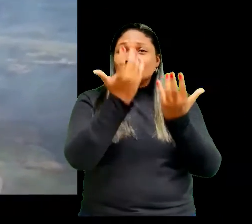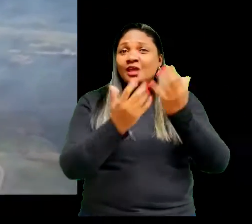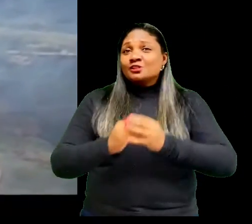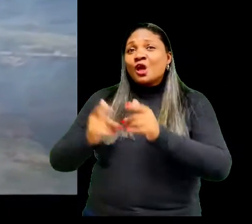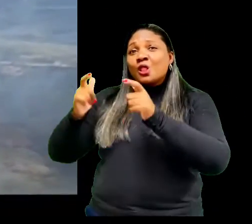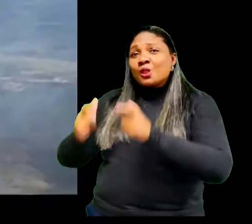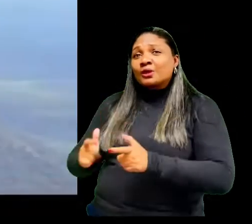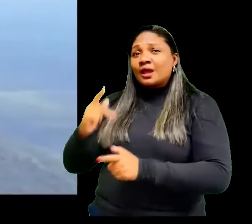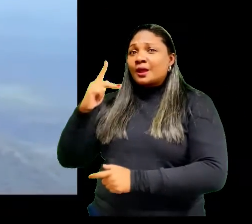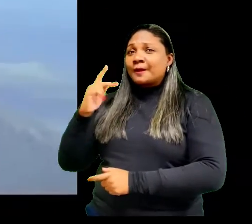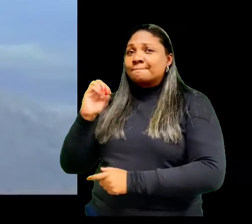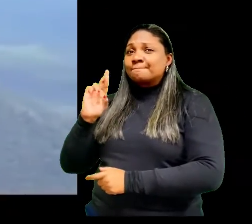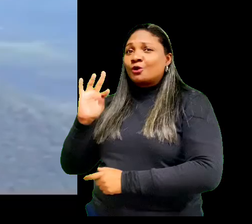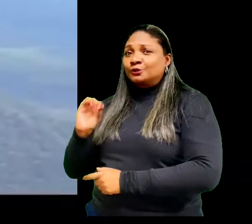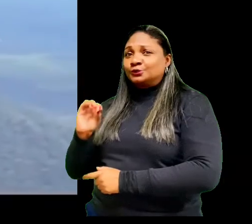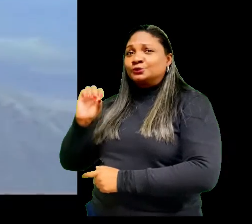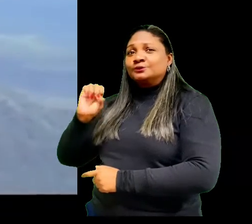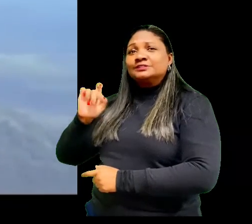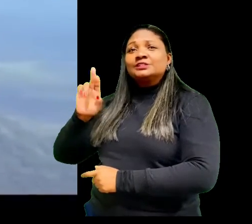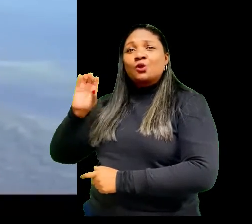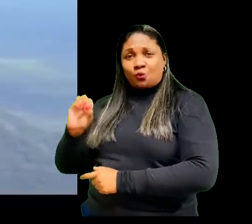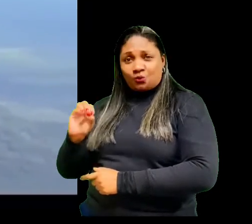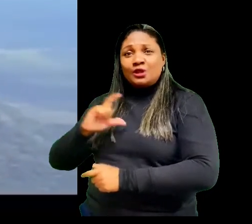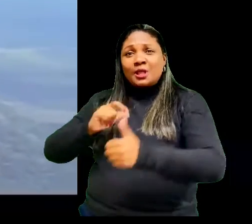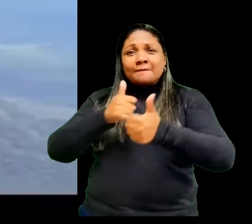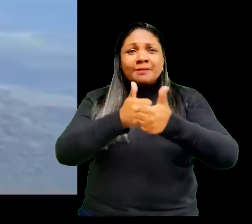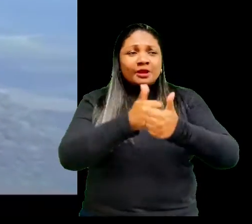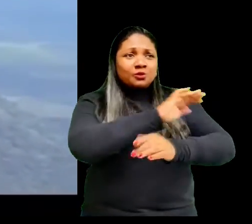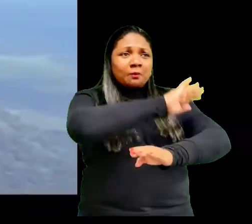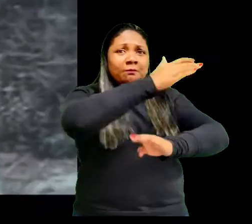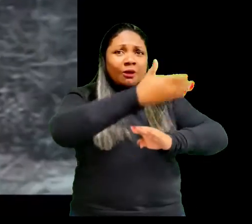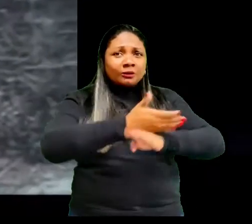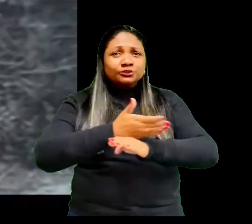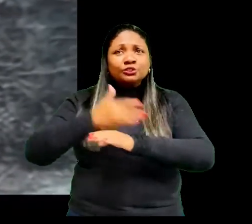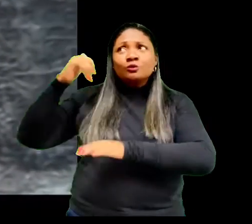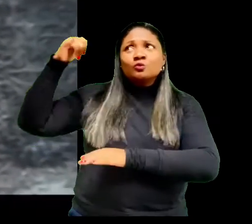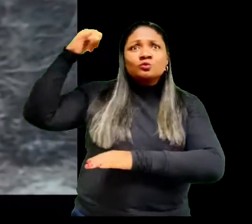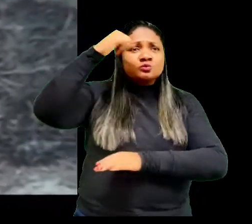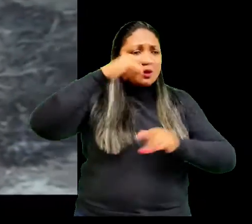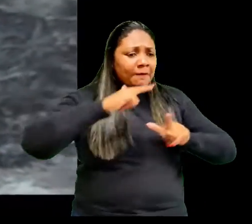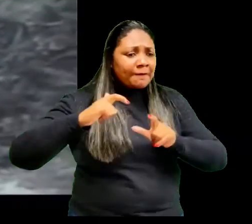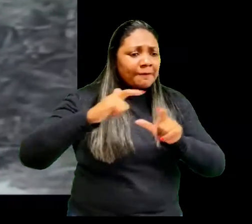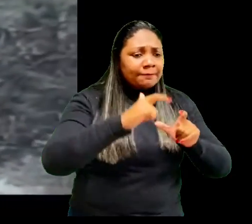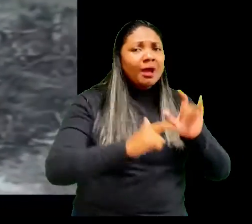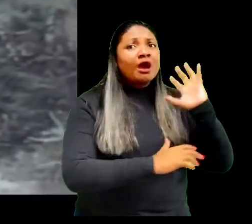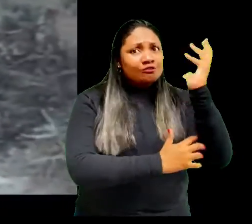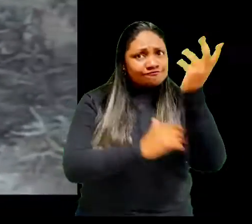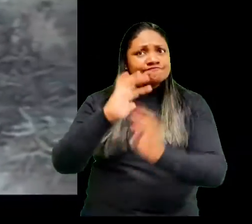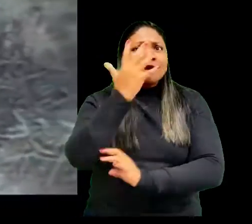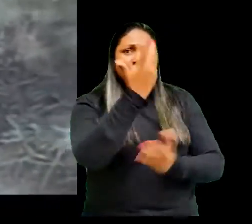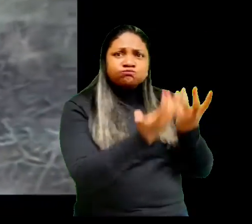De Porto Seguro até Prado, que fica perto do Monte Pascoal, nós localizamos quase 100 focos de